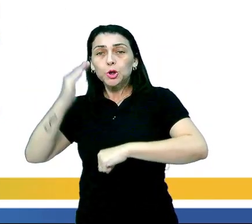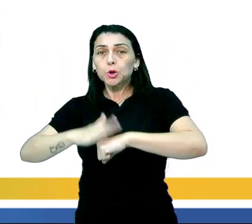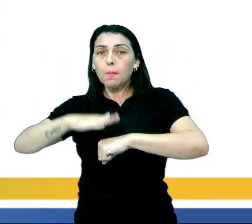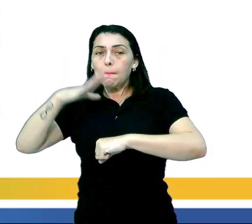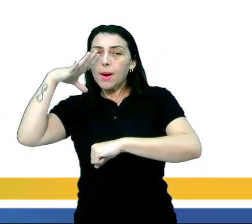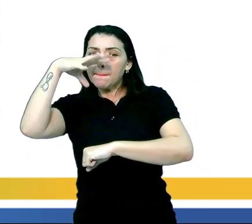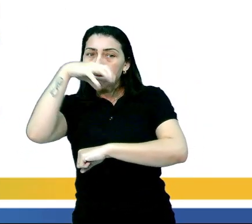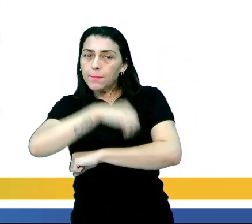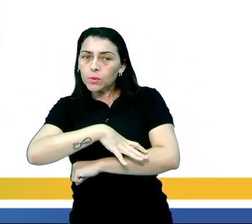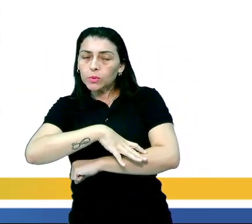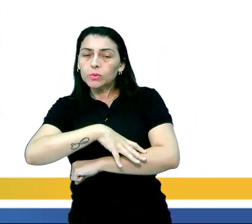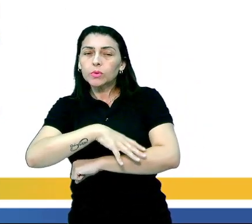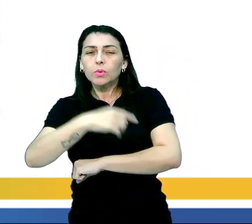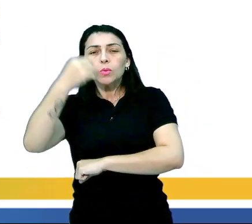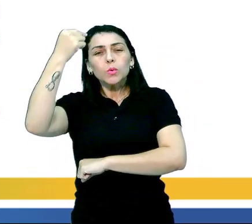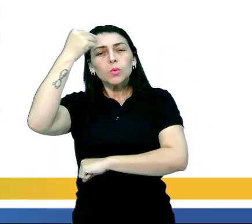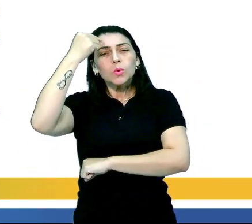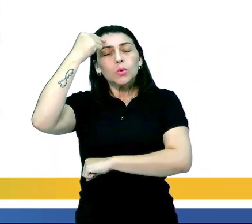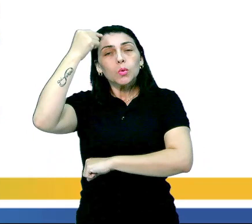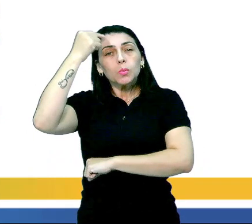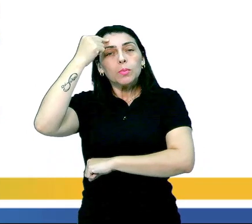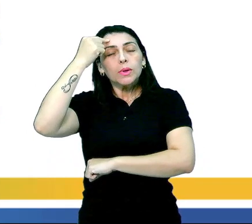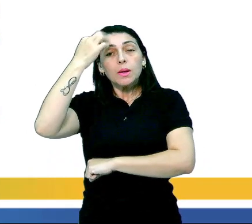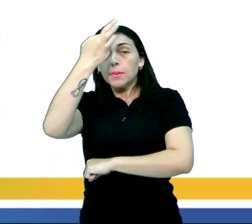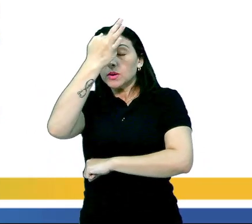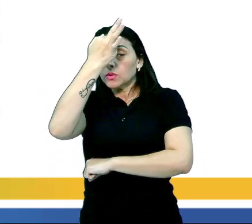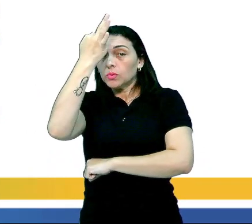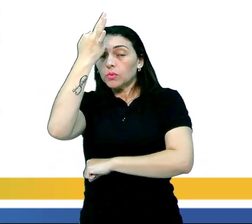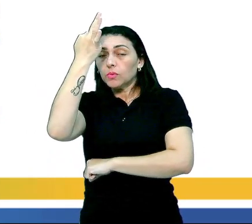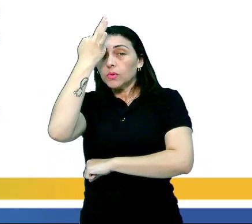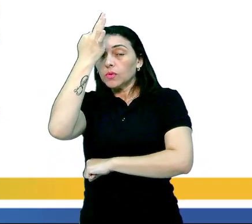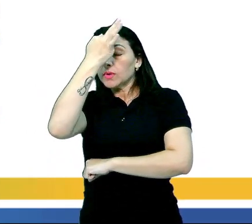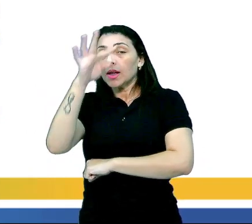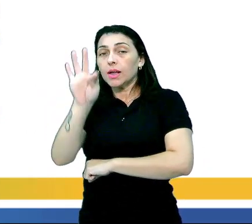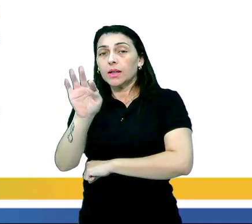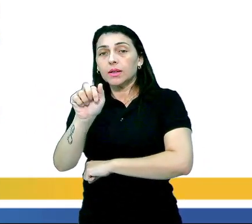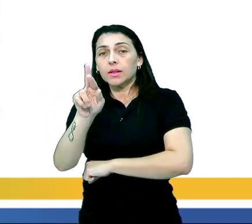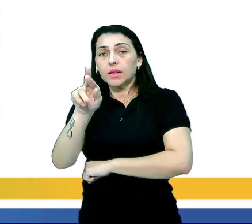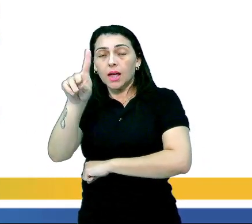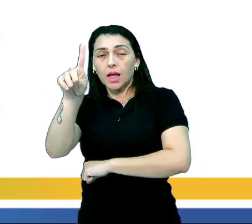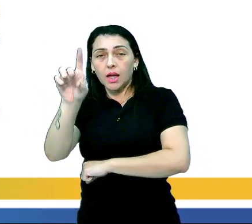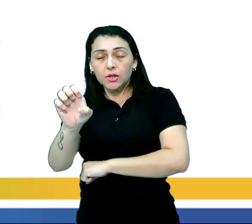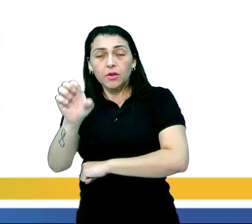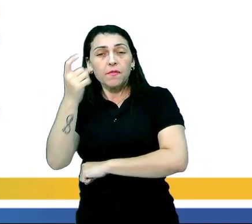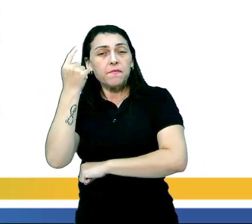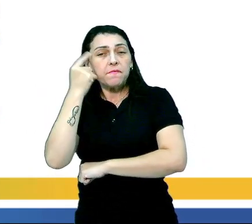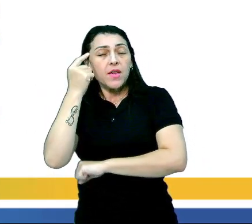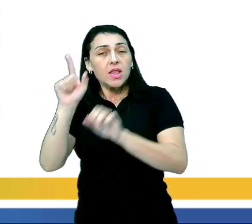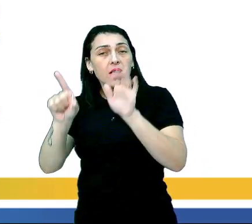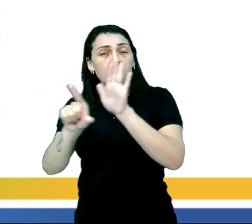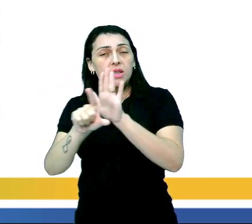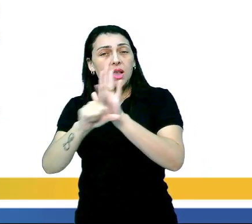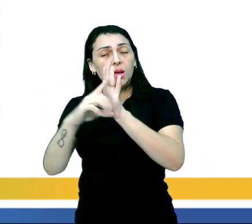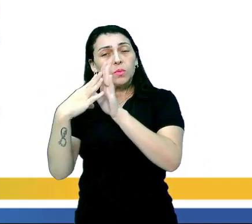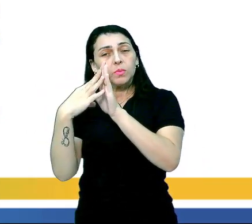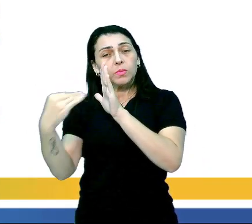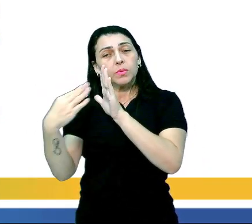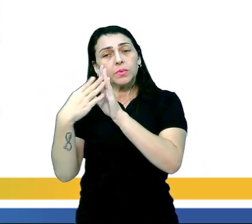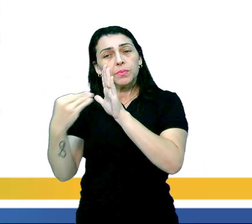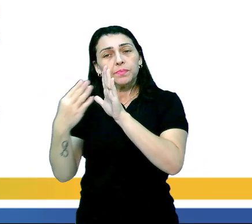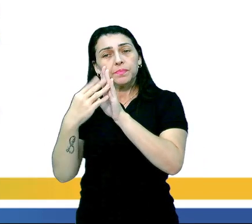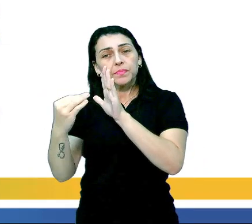mais antigos ou mais selvagens. O pensamento de Gabriel Tarde vê nas leis da